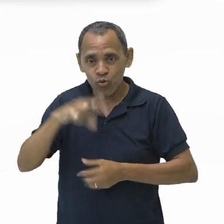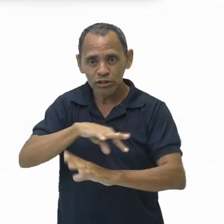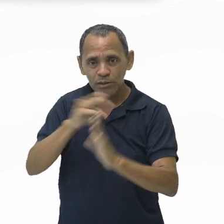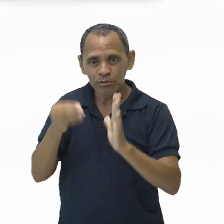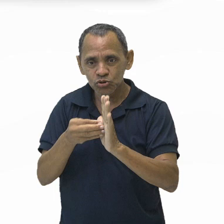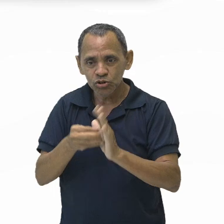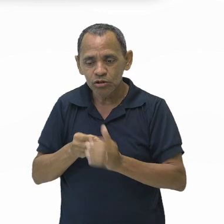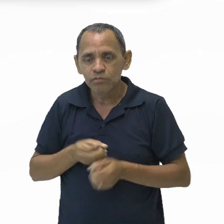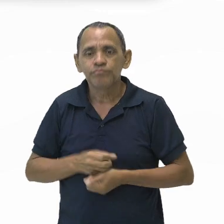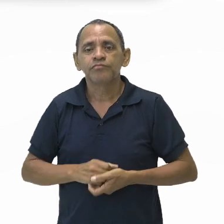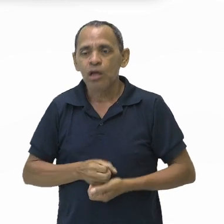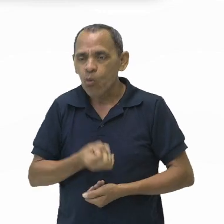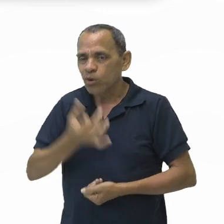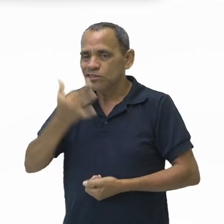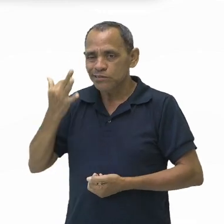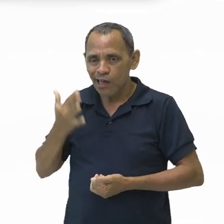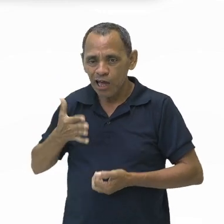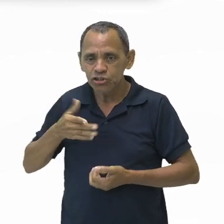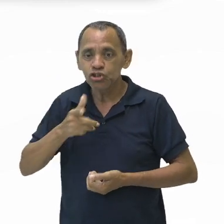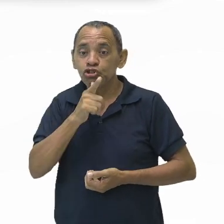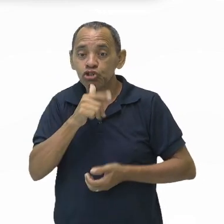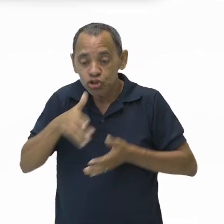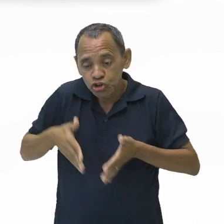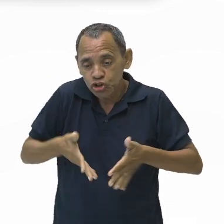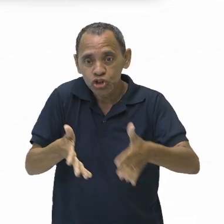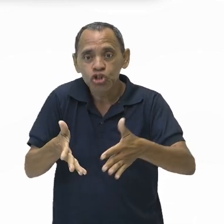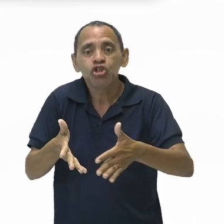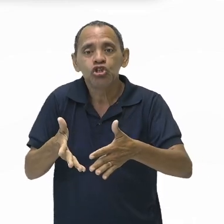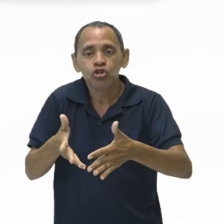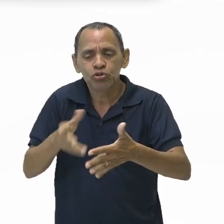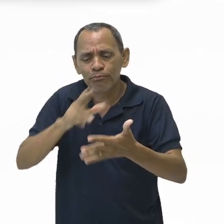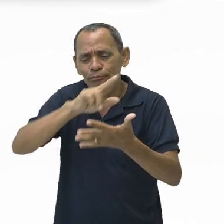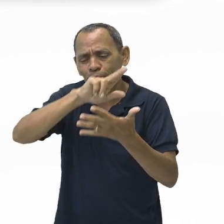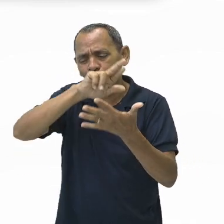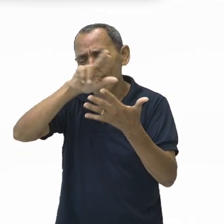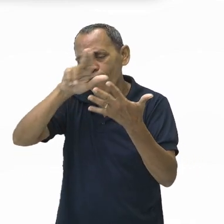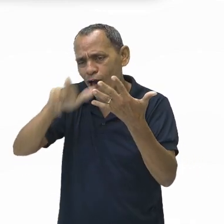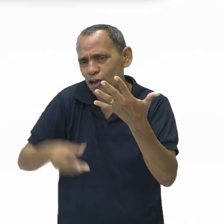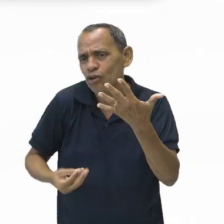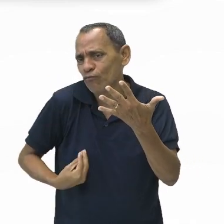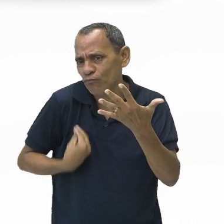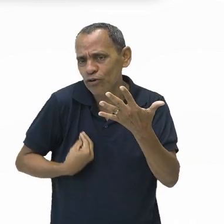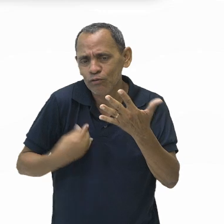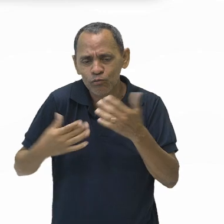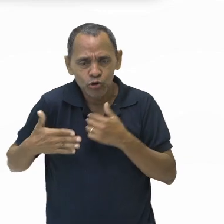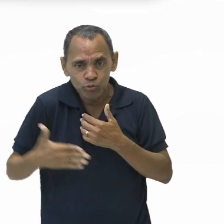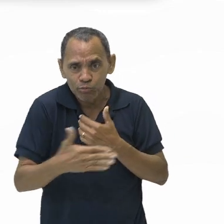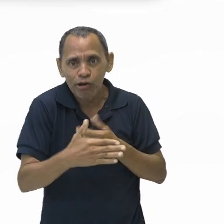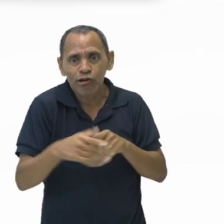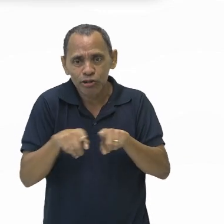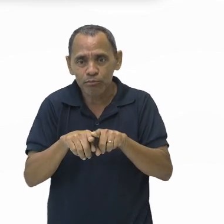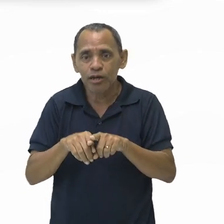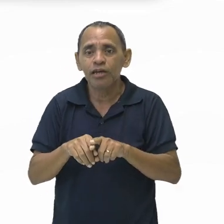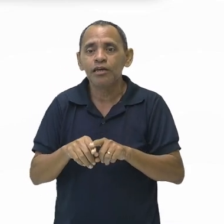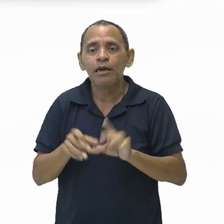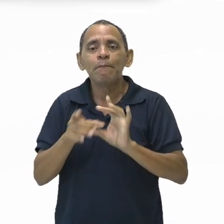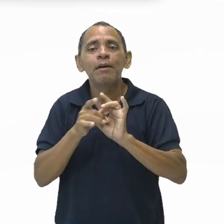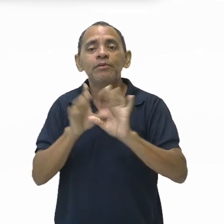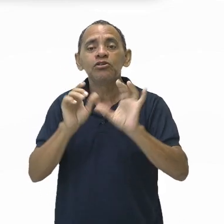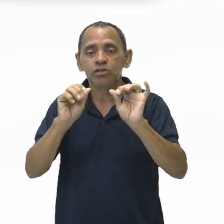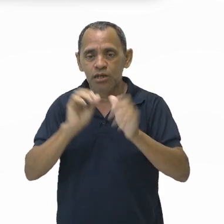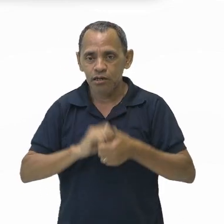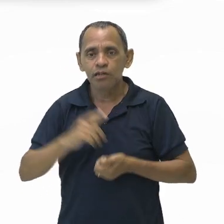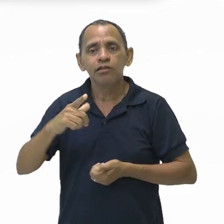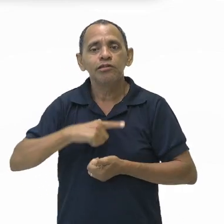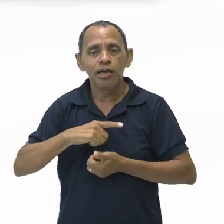quantidade de espécies de peixes, né, por exemplo, permite com que tenha uma